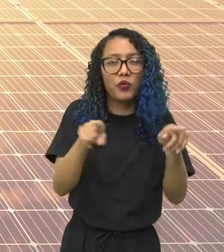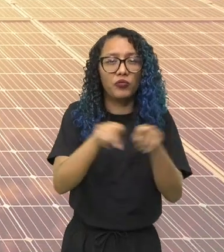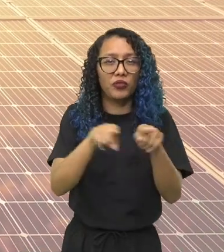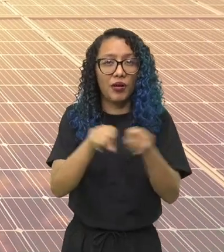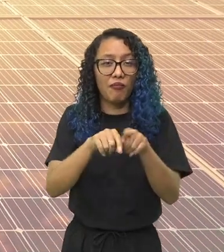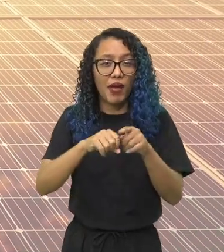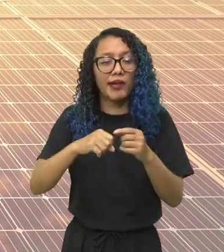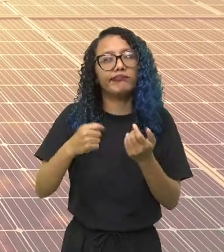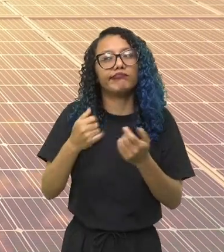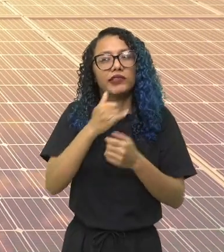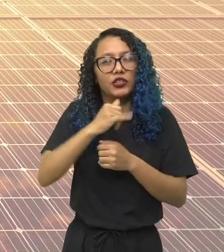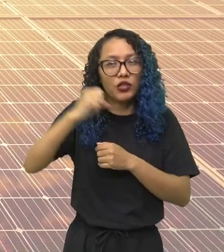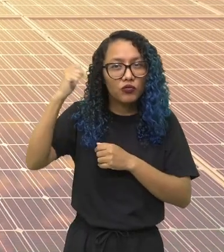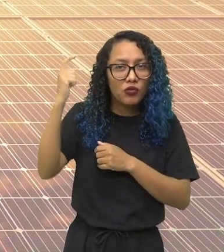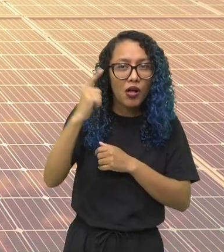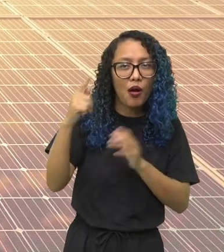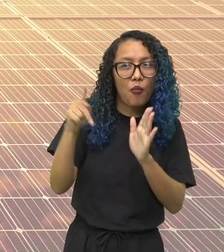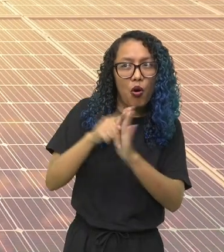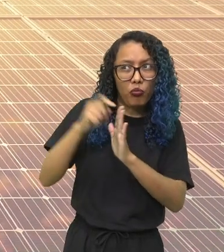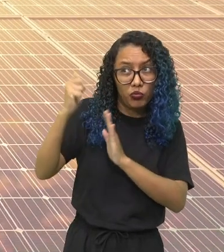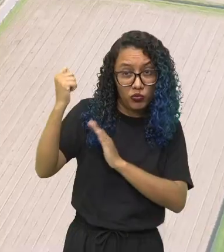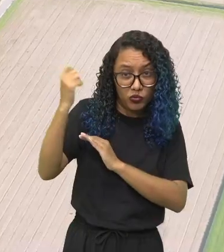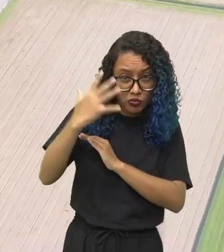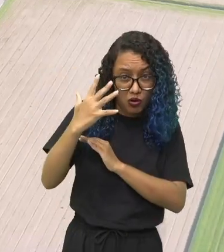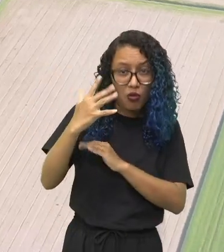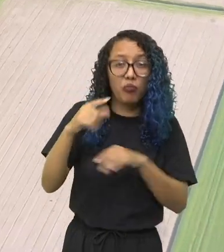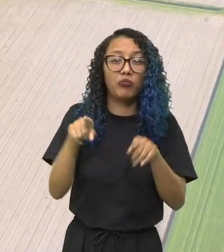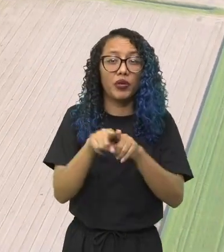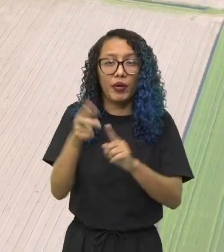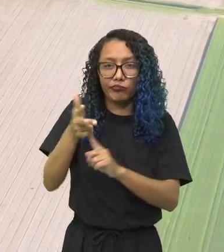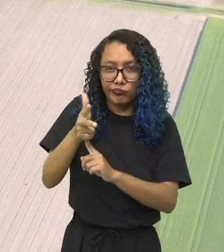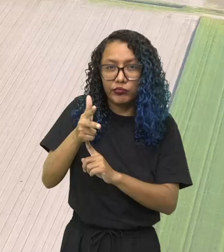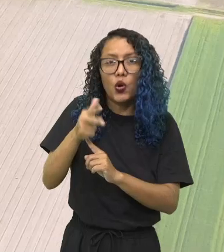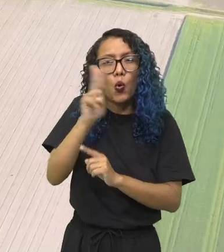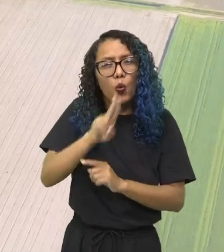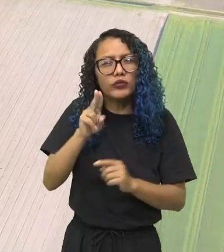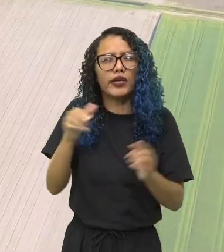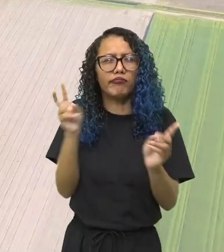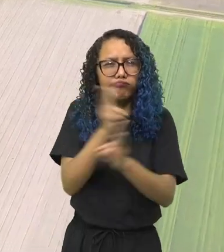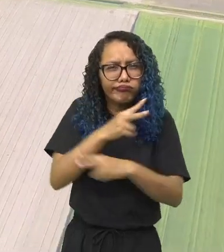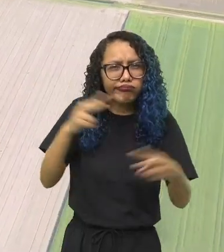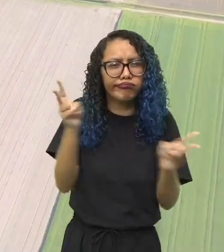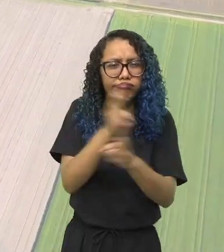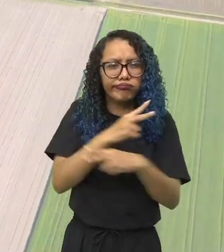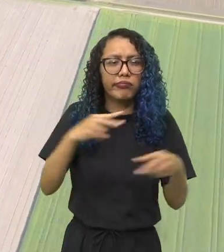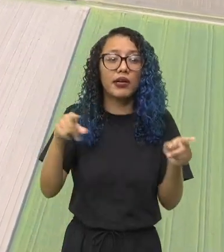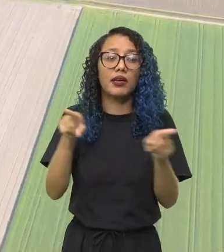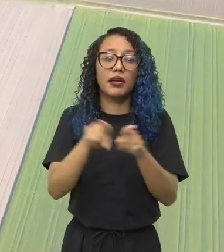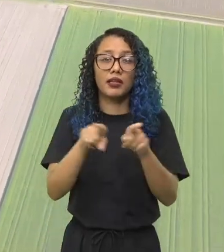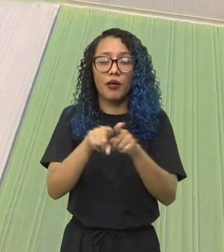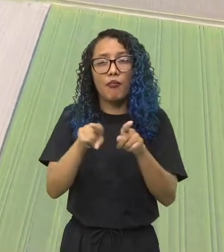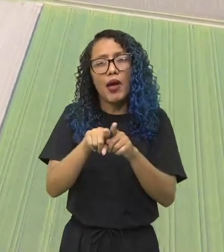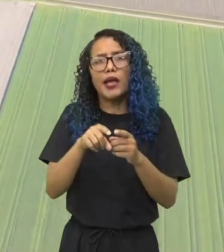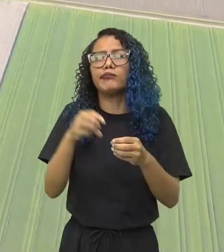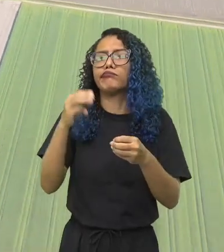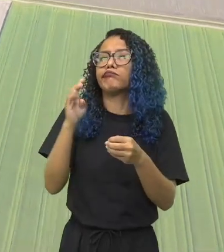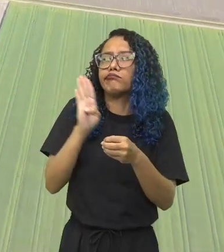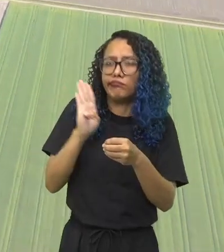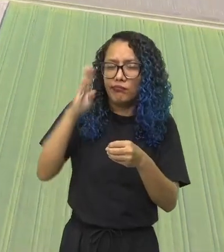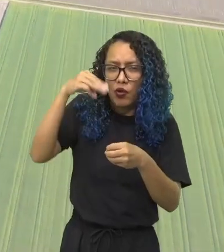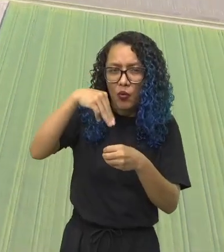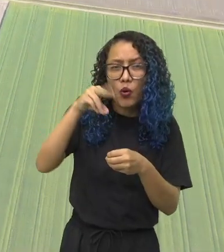que utiliza a energia do sol, a eólica, que utiliza a energia do vento, a biomassa, que utiliza a energia de matéria